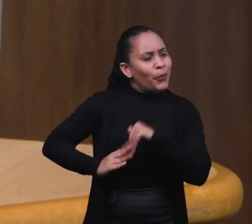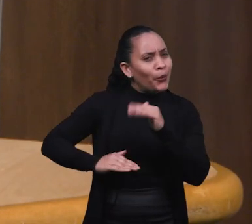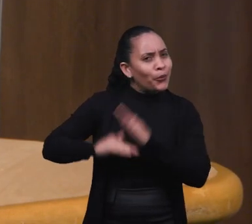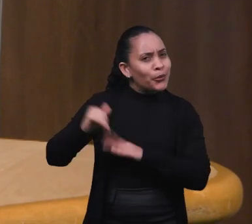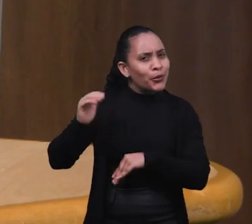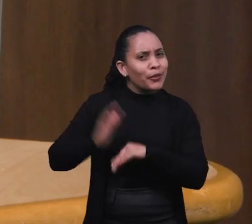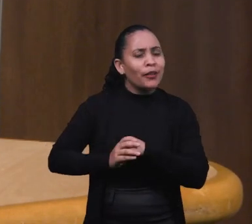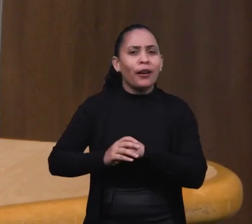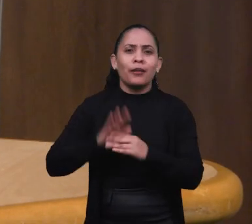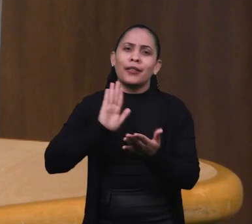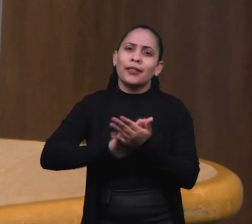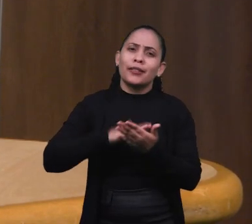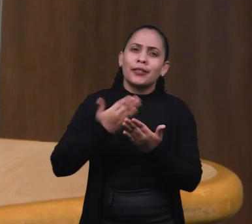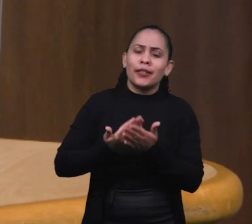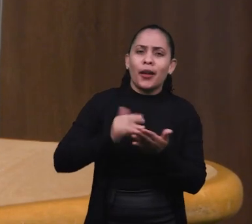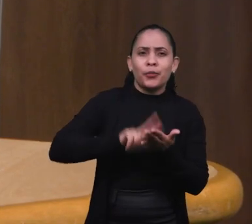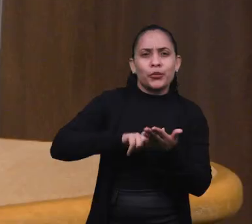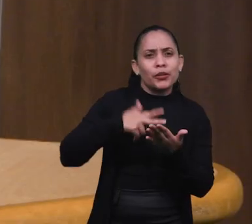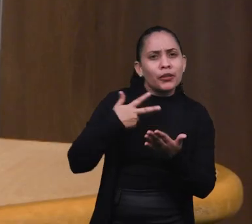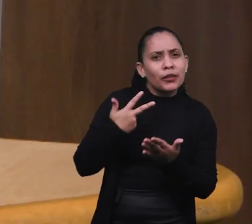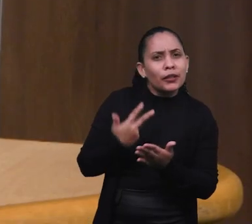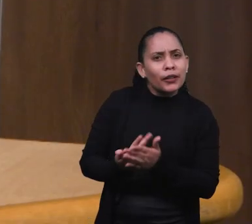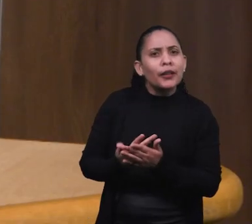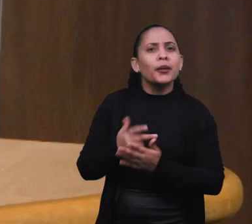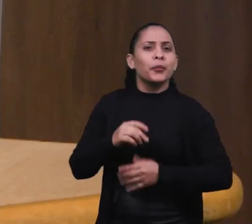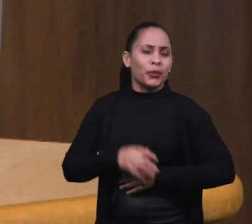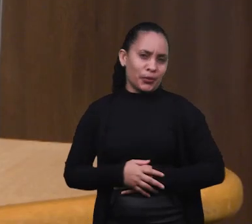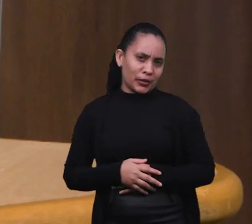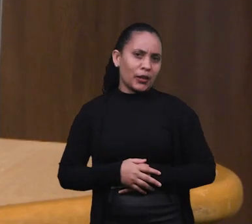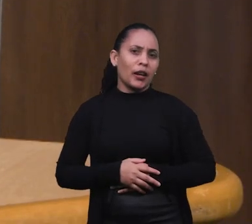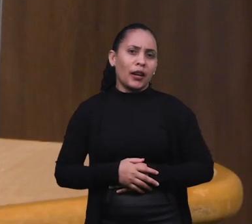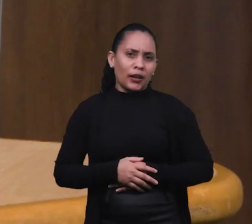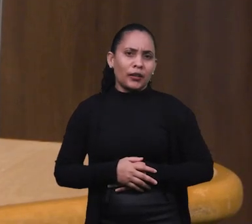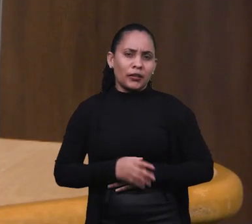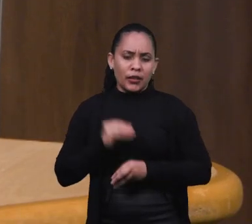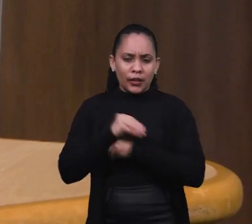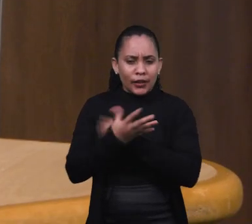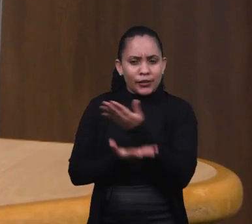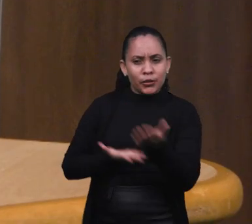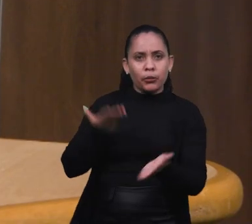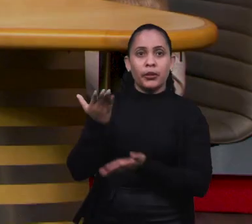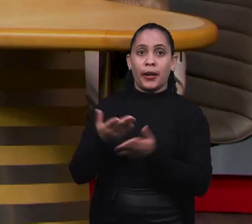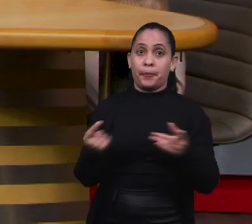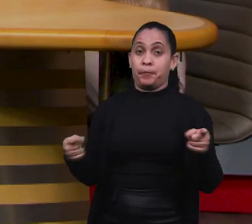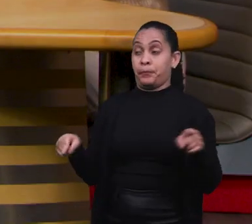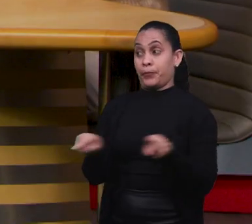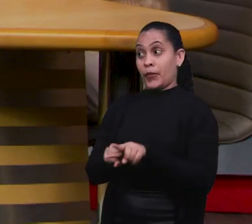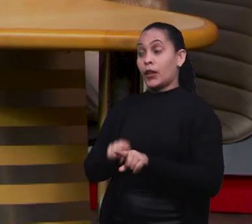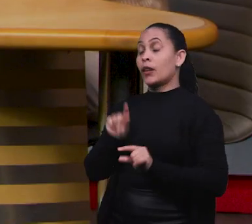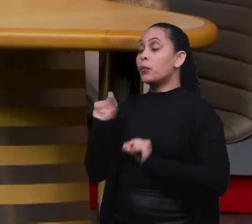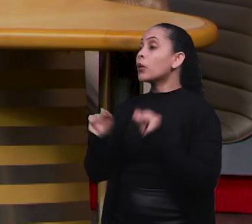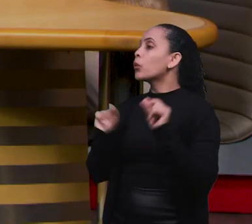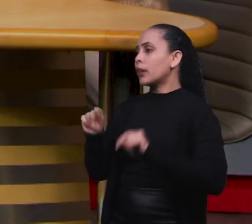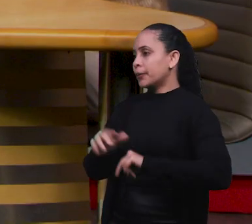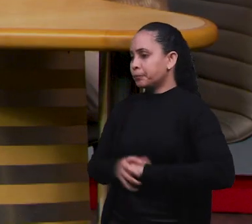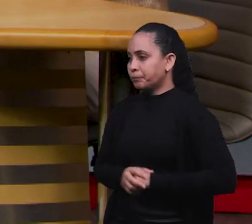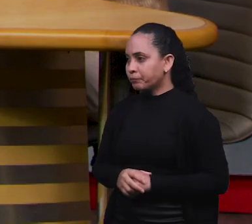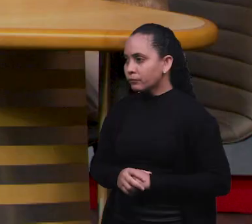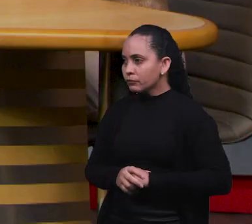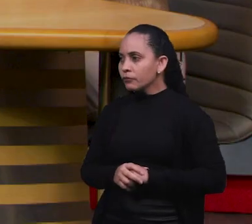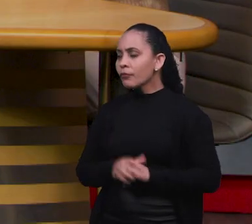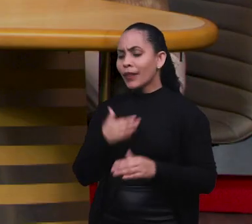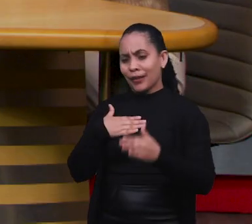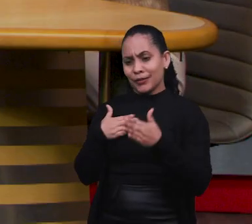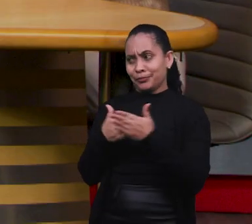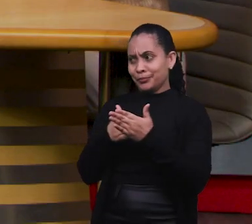intérprete de Libra, passa todo esse carinho, todo esse amor, né, ali de corpo, de igreja. E também quebrar resistências e principalmente